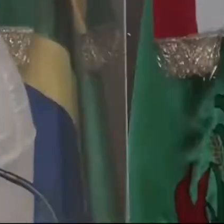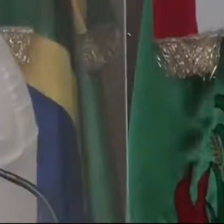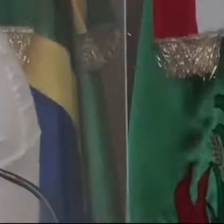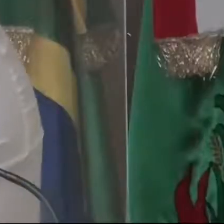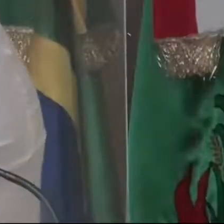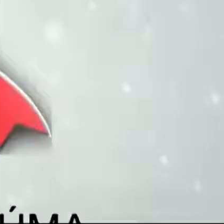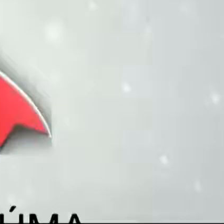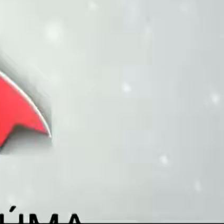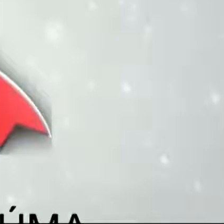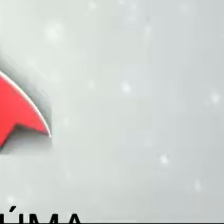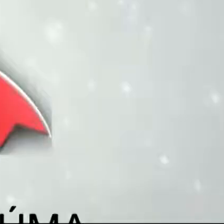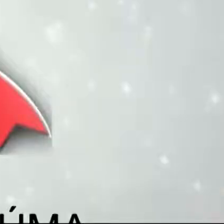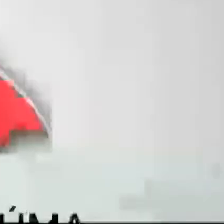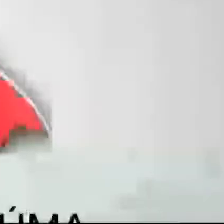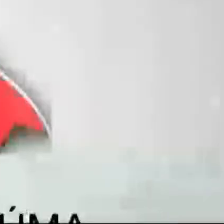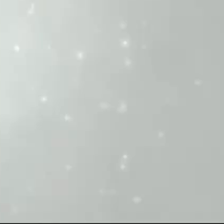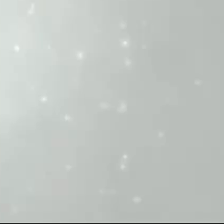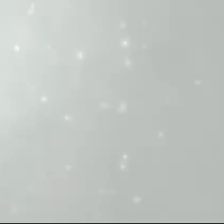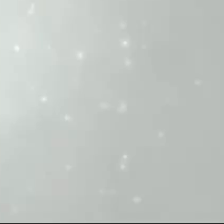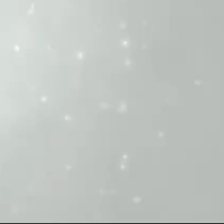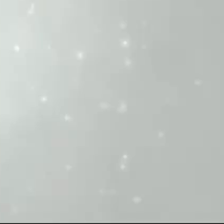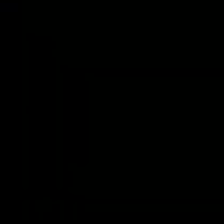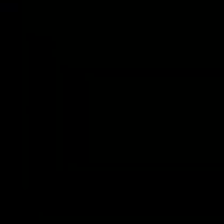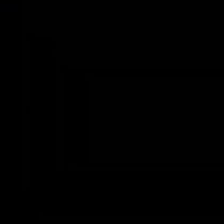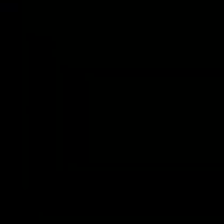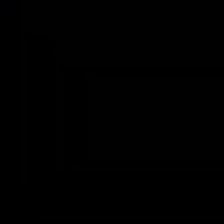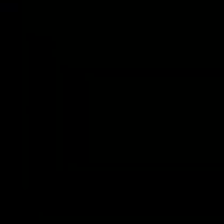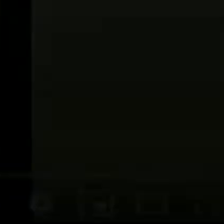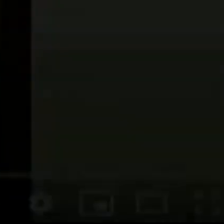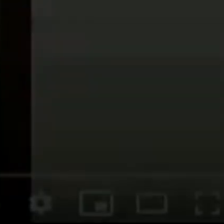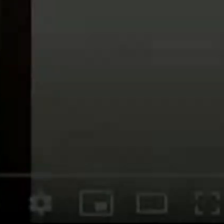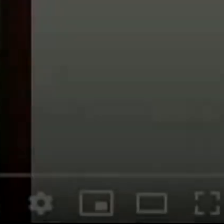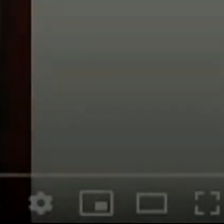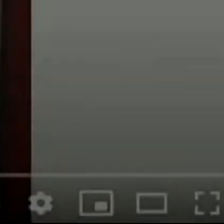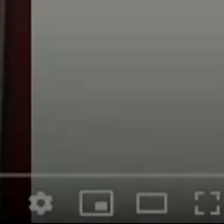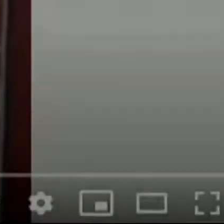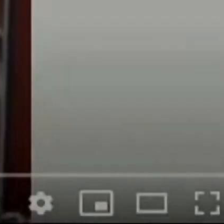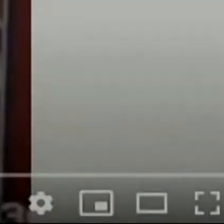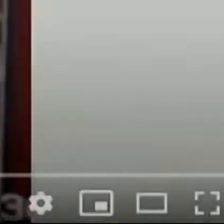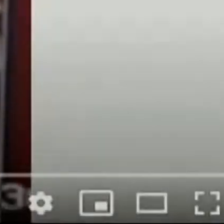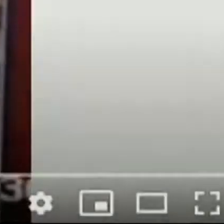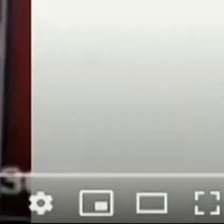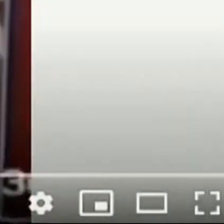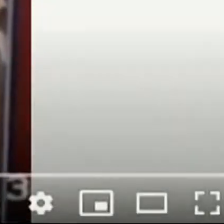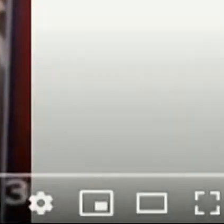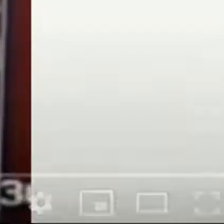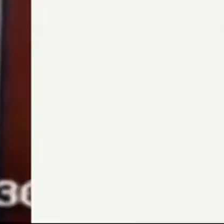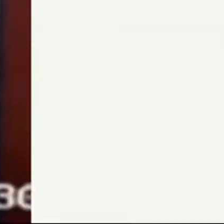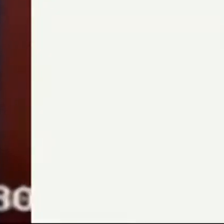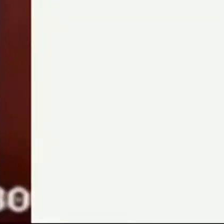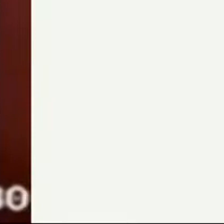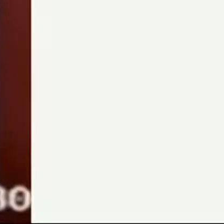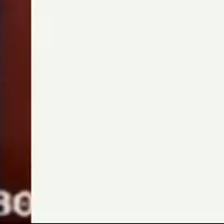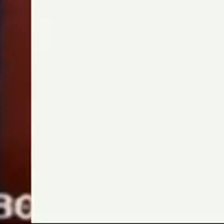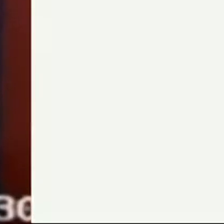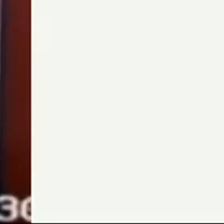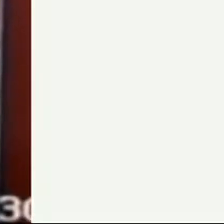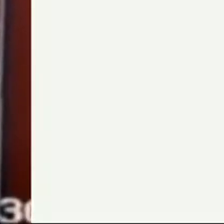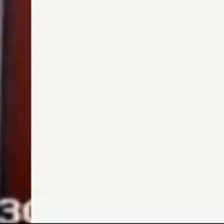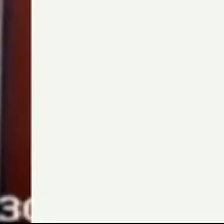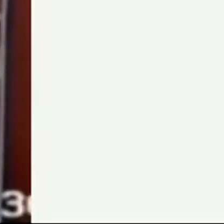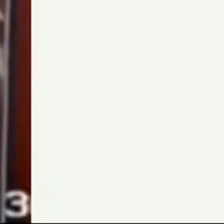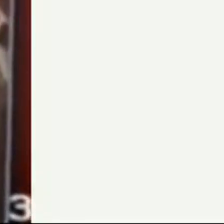para relembrarmos os acontecimentos daquela fatídica e traumática noite de novembro de 2020,